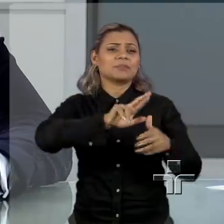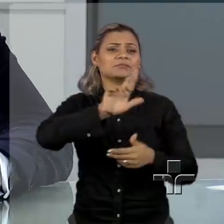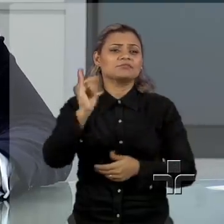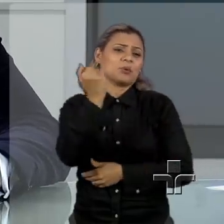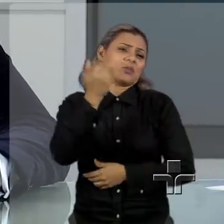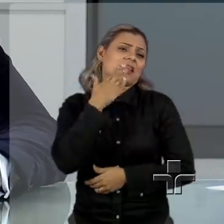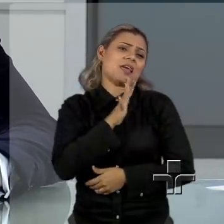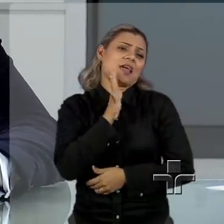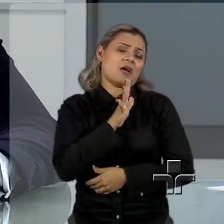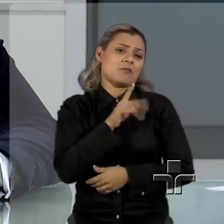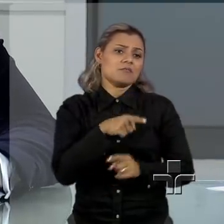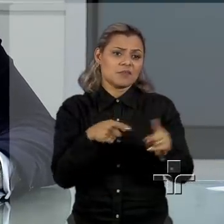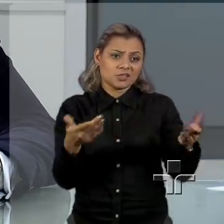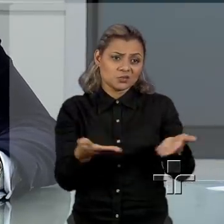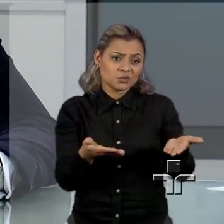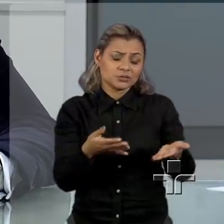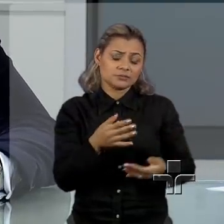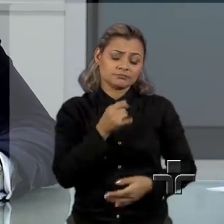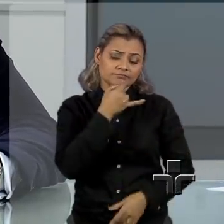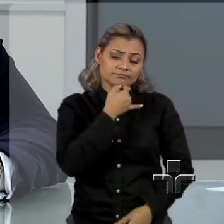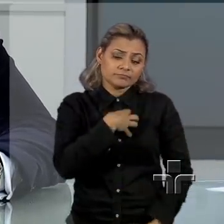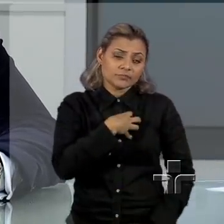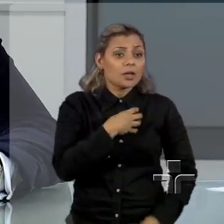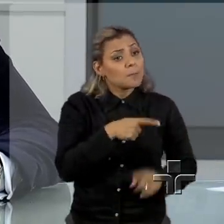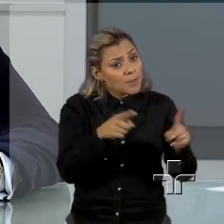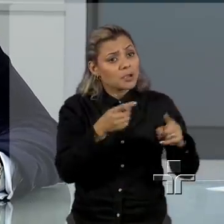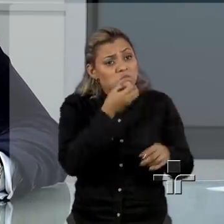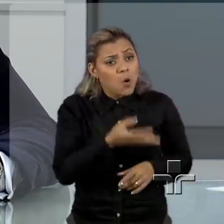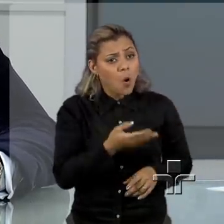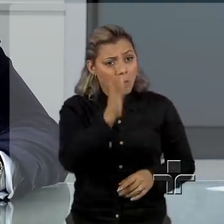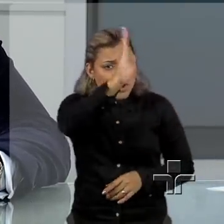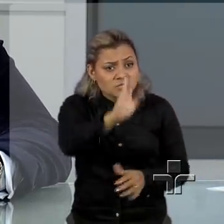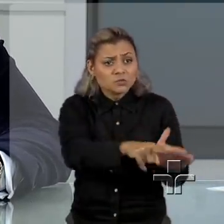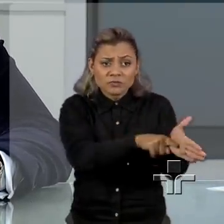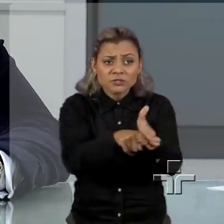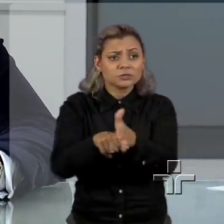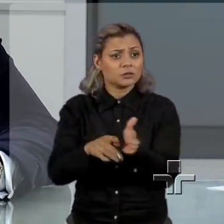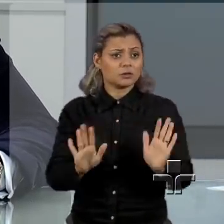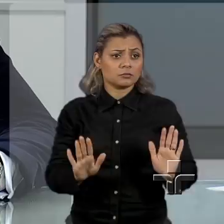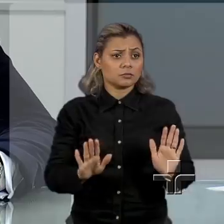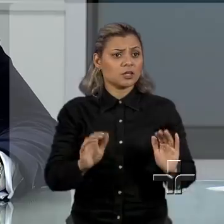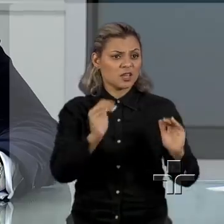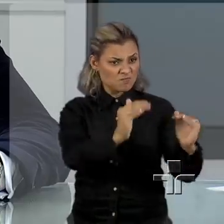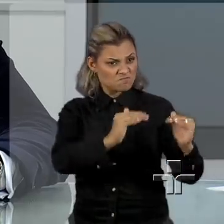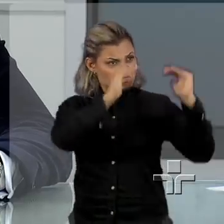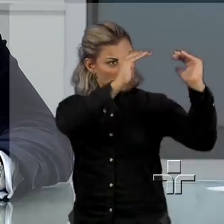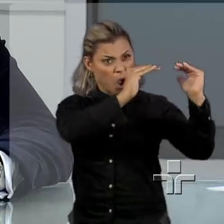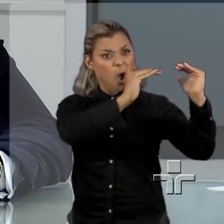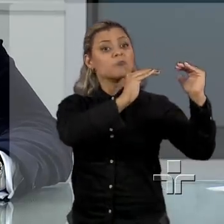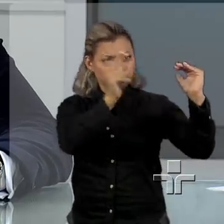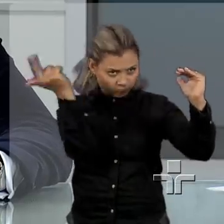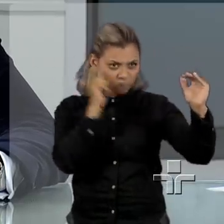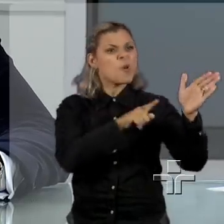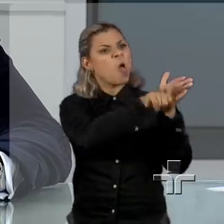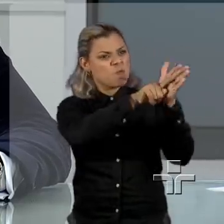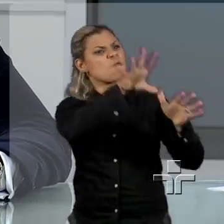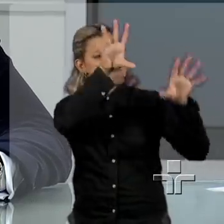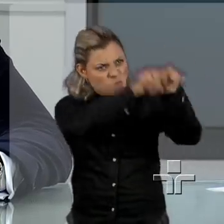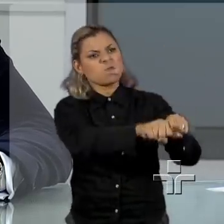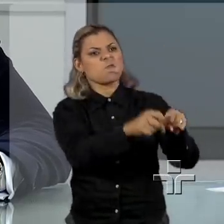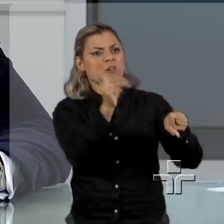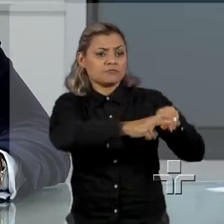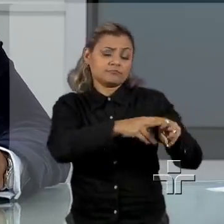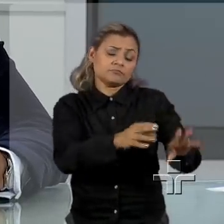lado, que bom que o Brasil está investigando, que bom que personalidades de alto escalão estão sendo presas, que bom que o Ministério Público